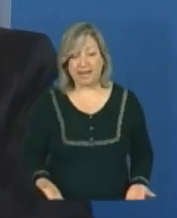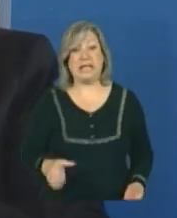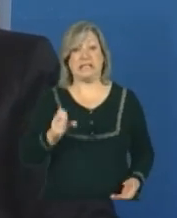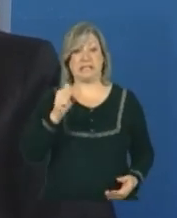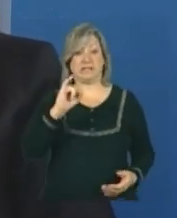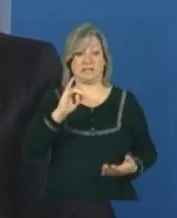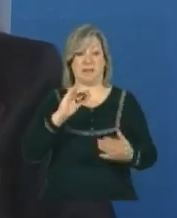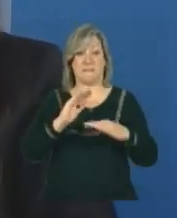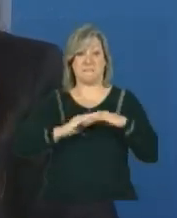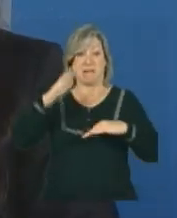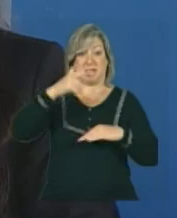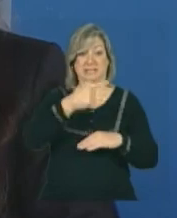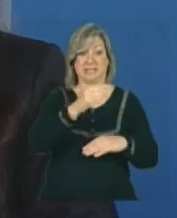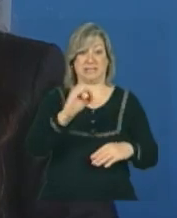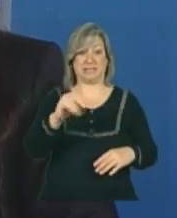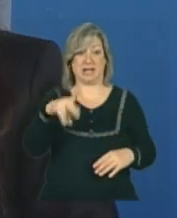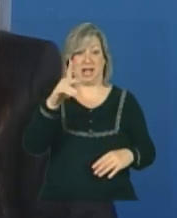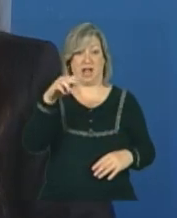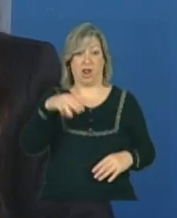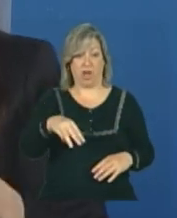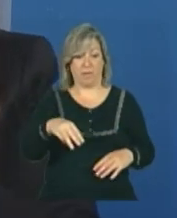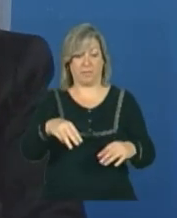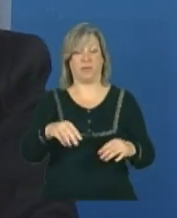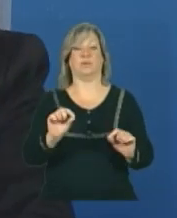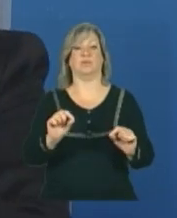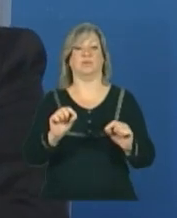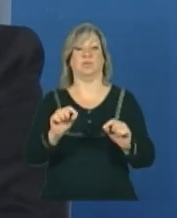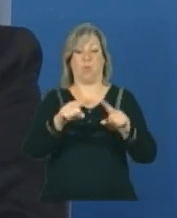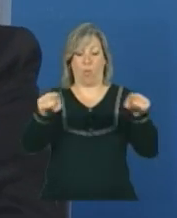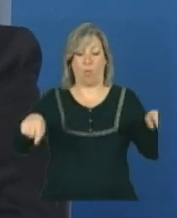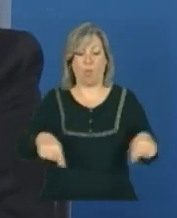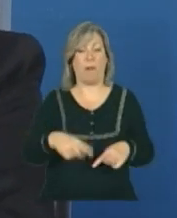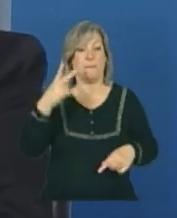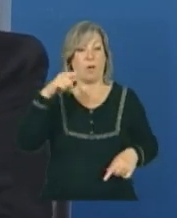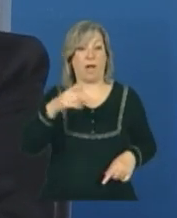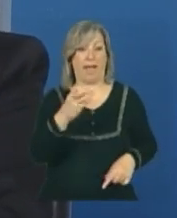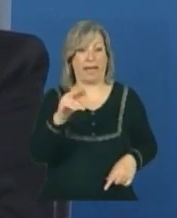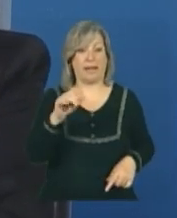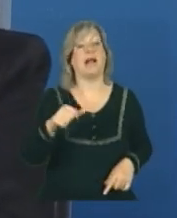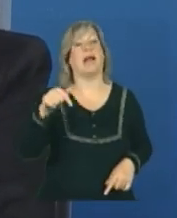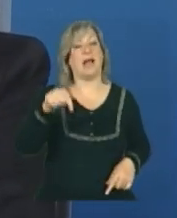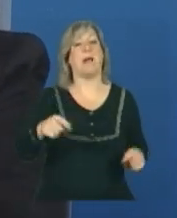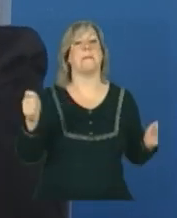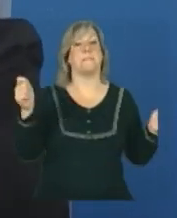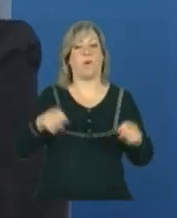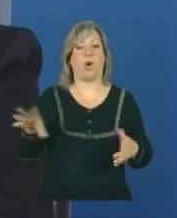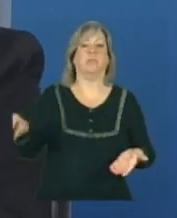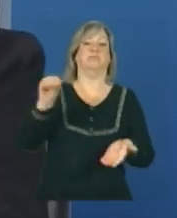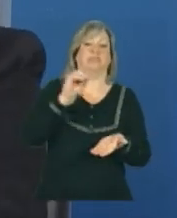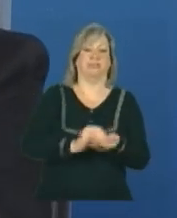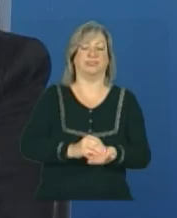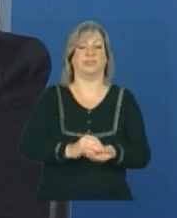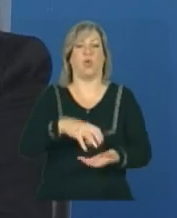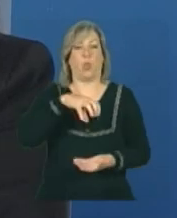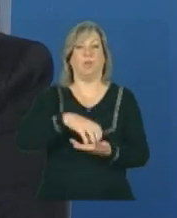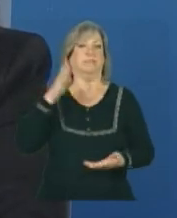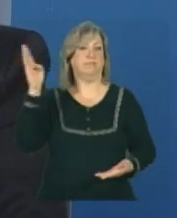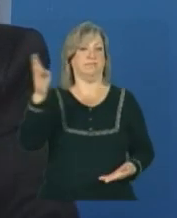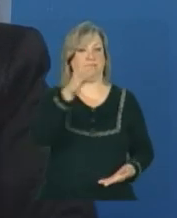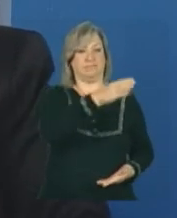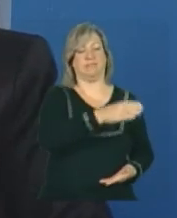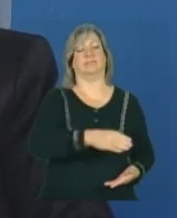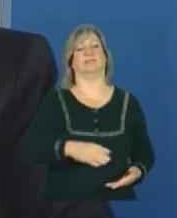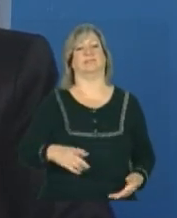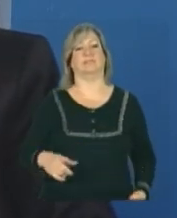700 km² por CRAS, este município terá direito a implantar a equipe volante em CRAS que esteja implantada e